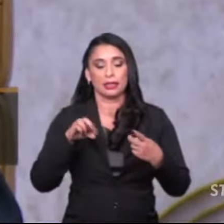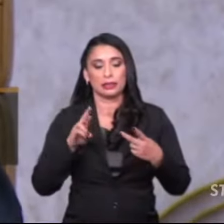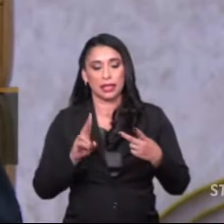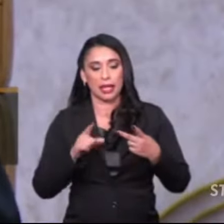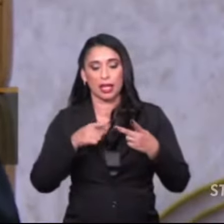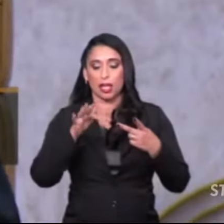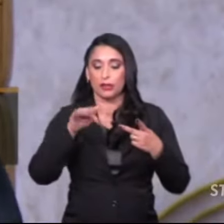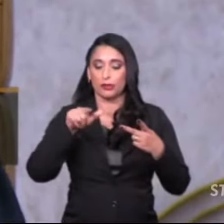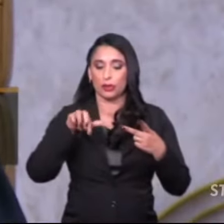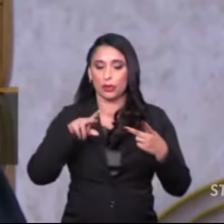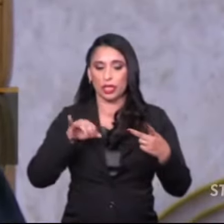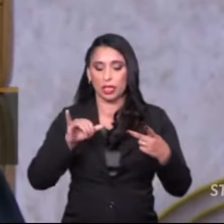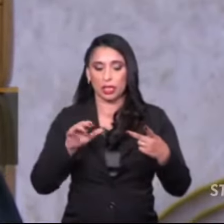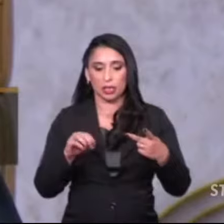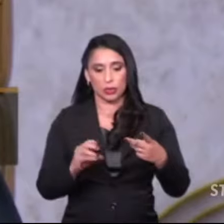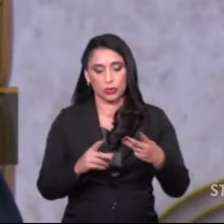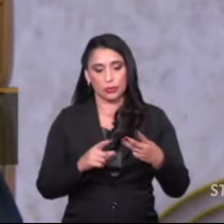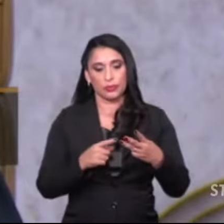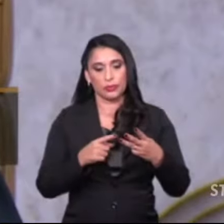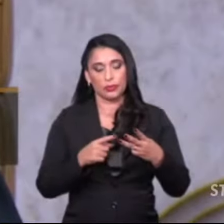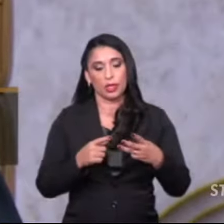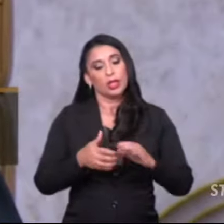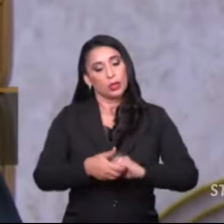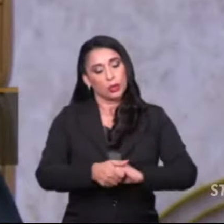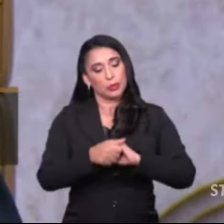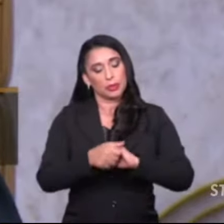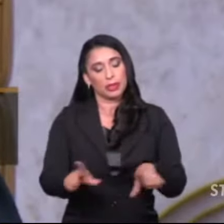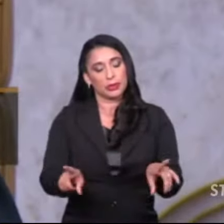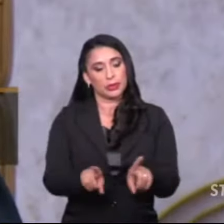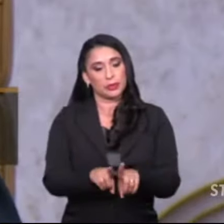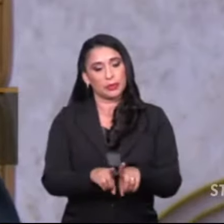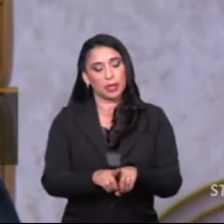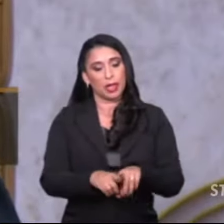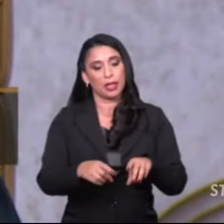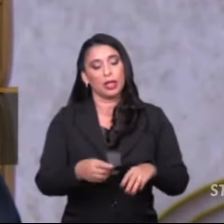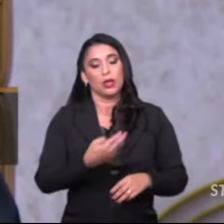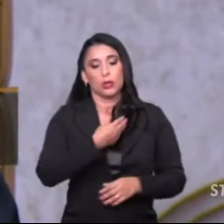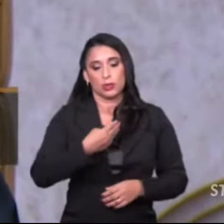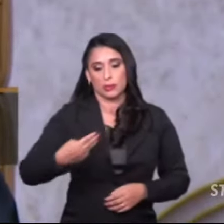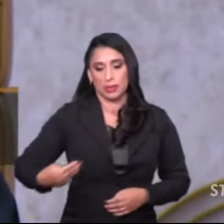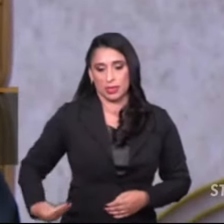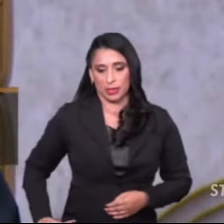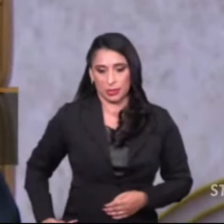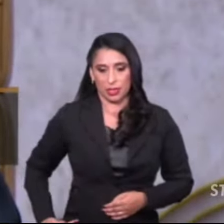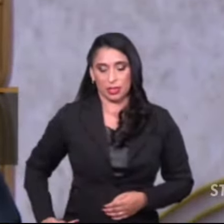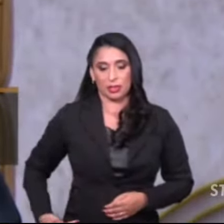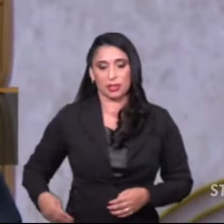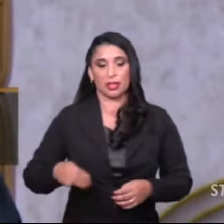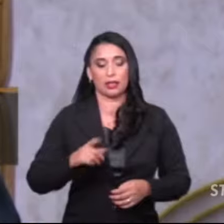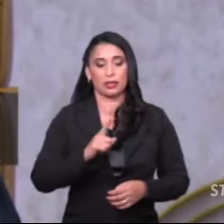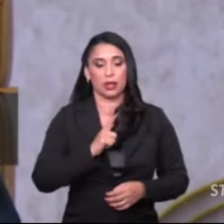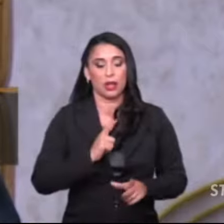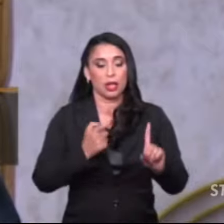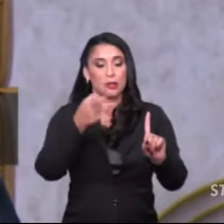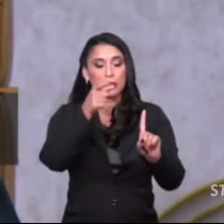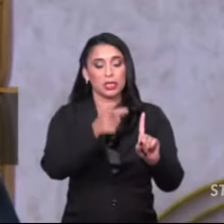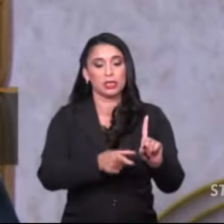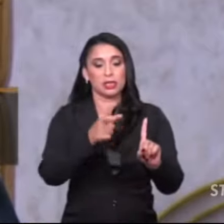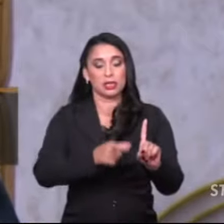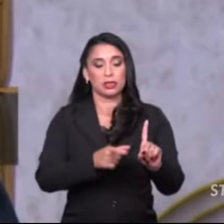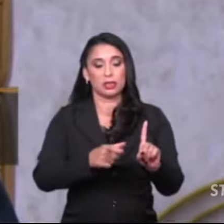de Azevedo Marques Neto. Cumprimento os ministros de Estado, na pessoa inicialmente do